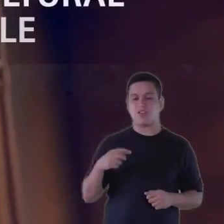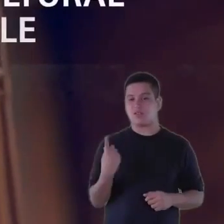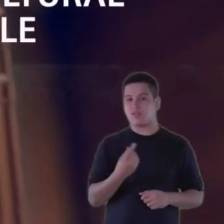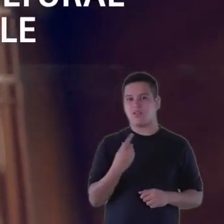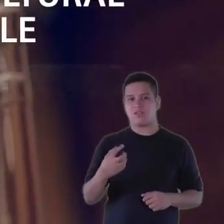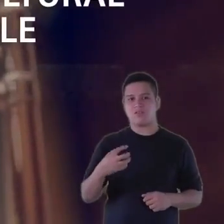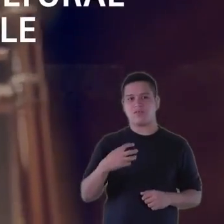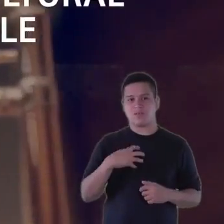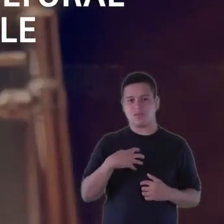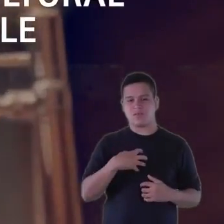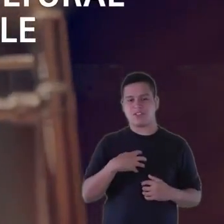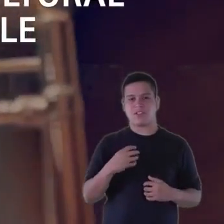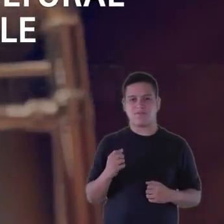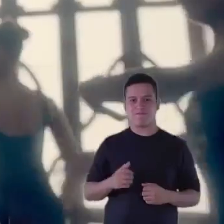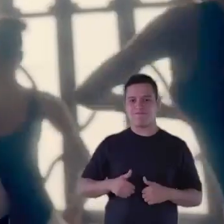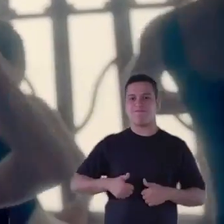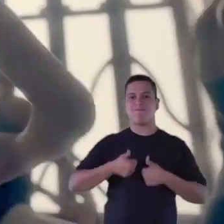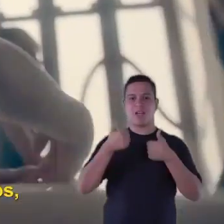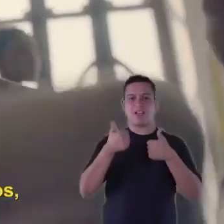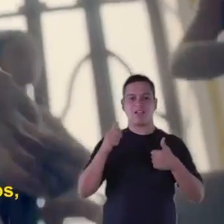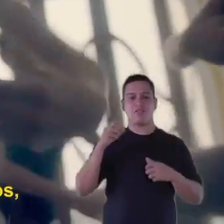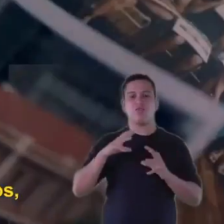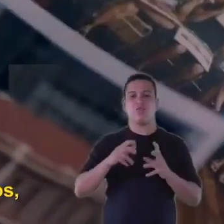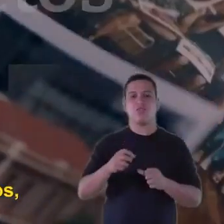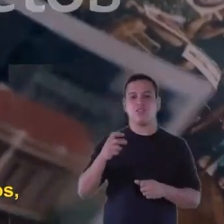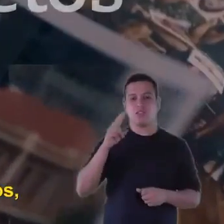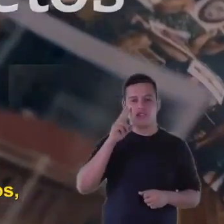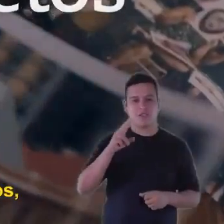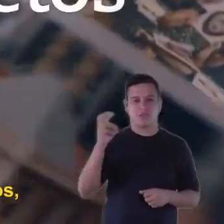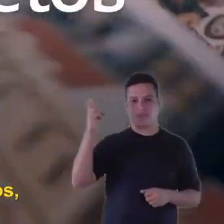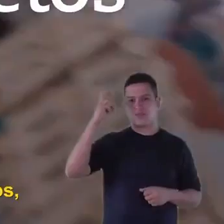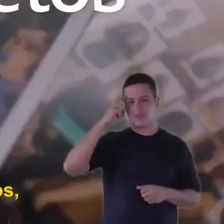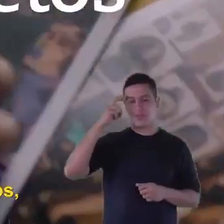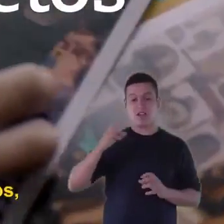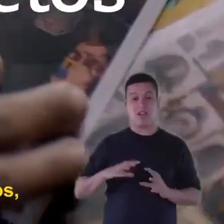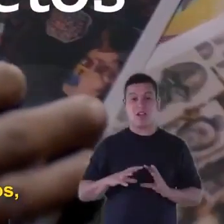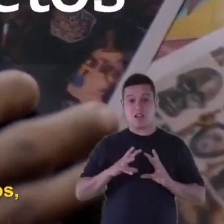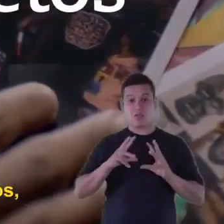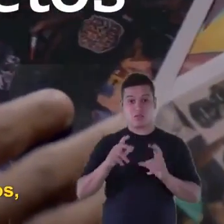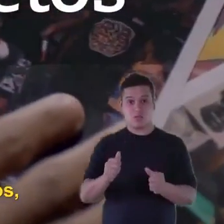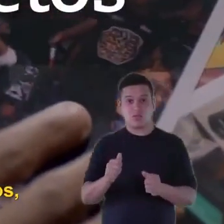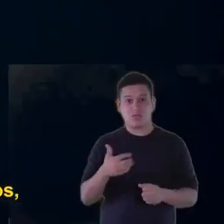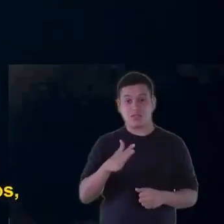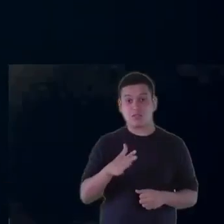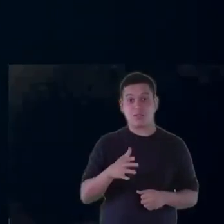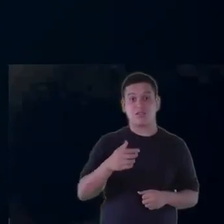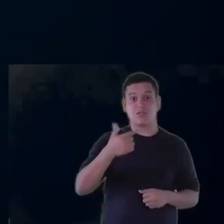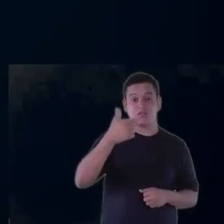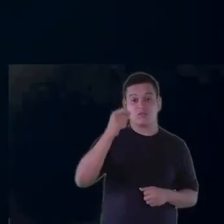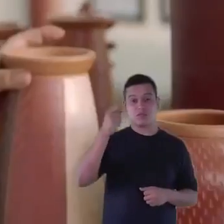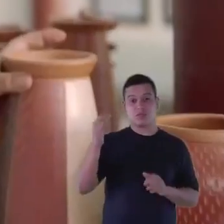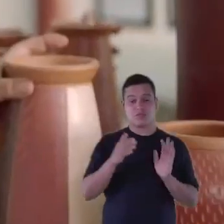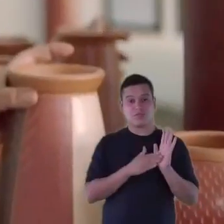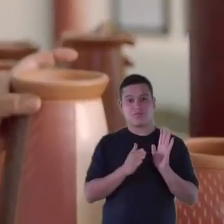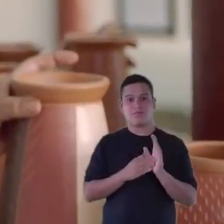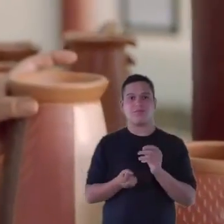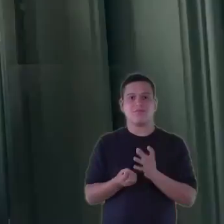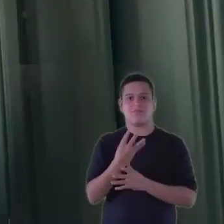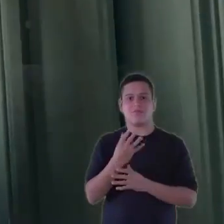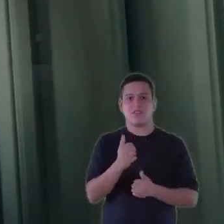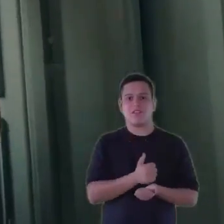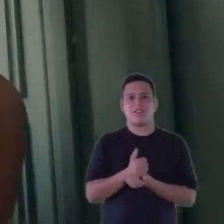nossas manifestações culturais. Ao todo, são mais de 200 projetos criados, apoiados